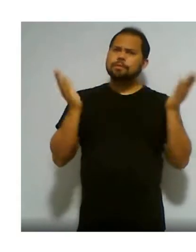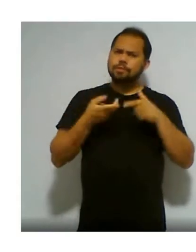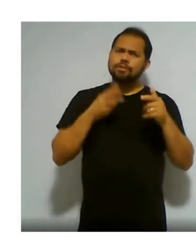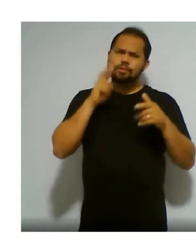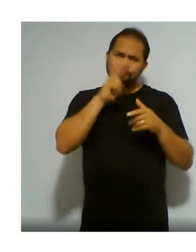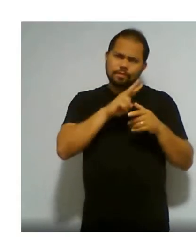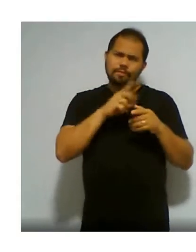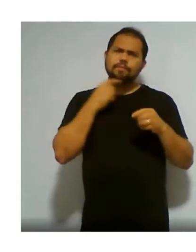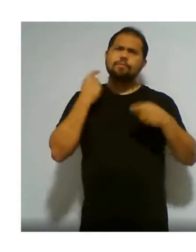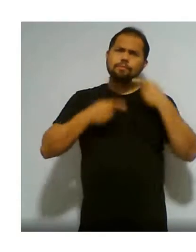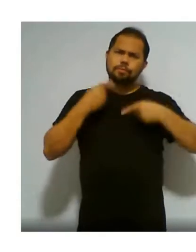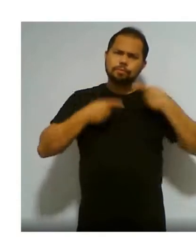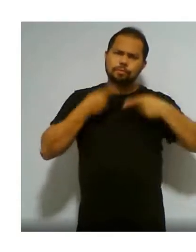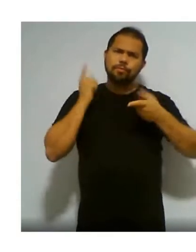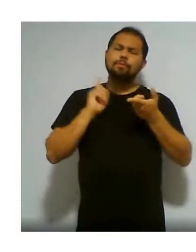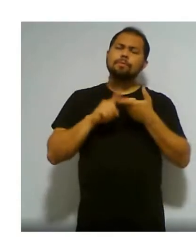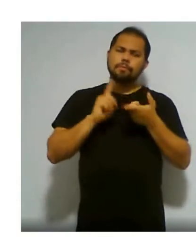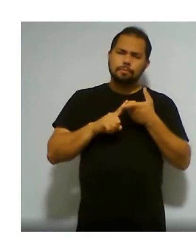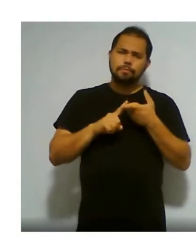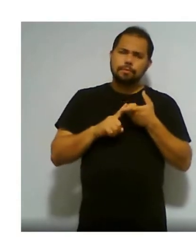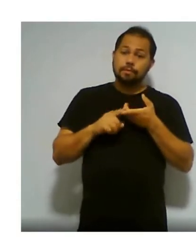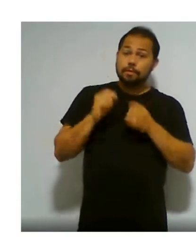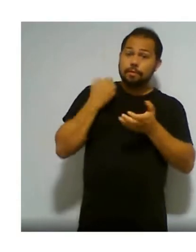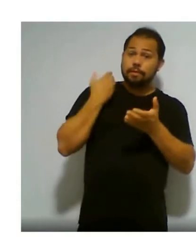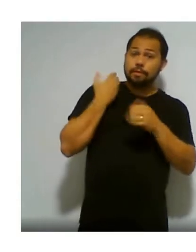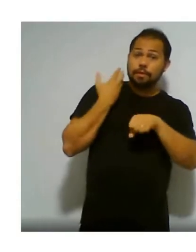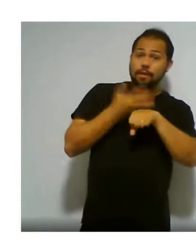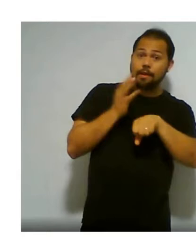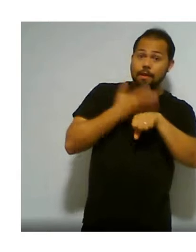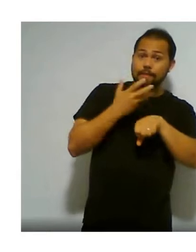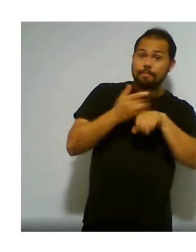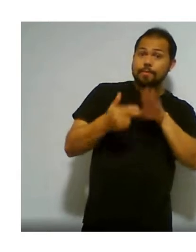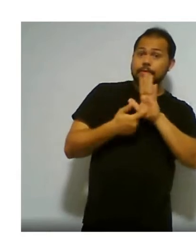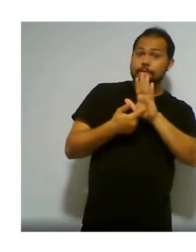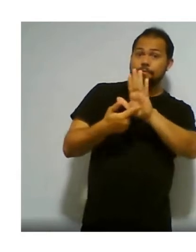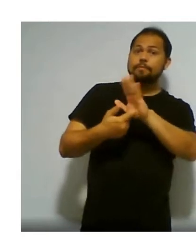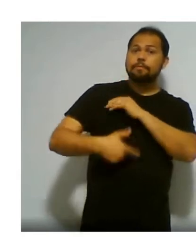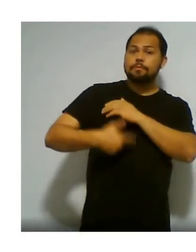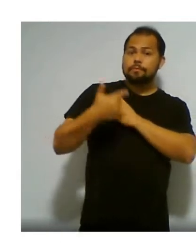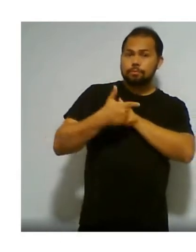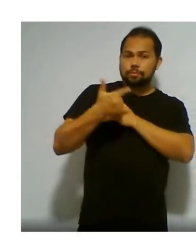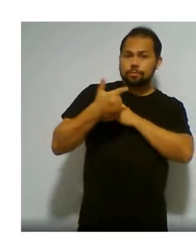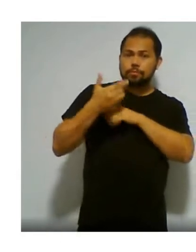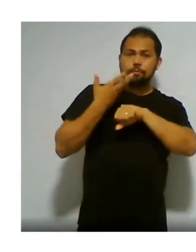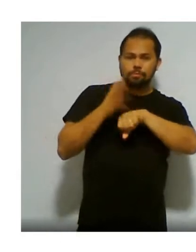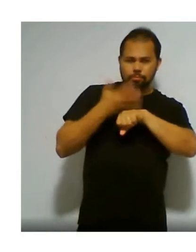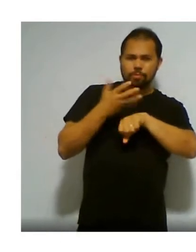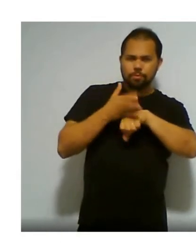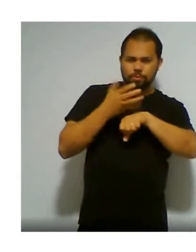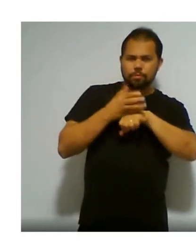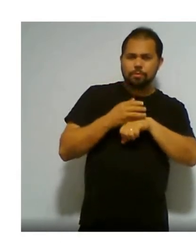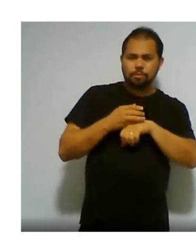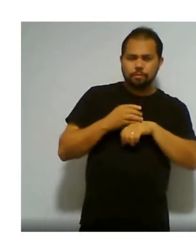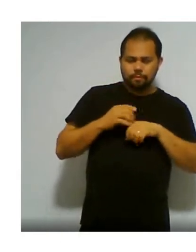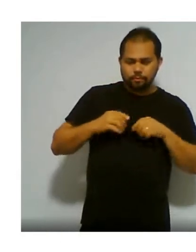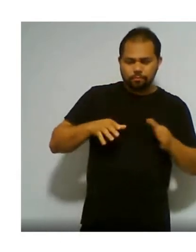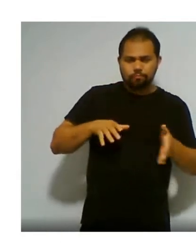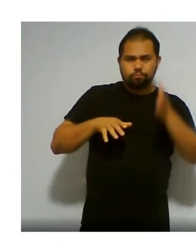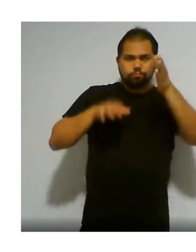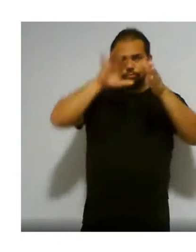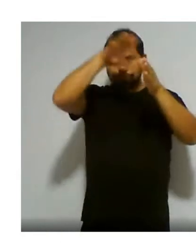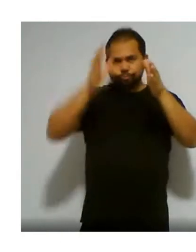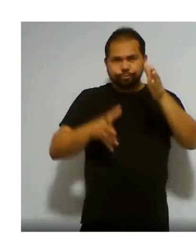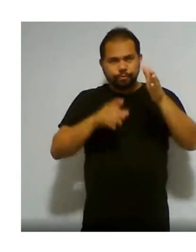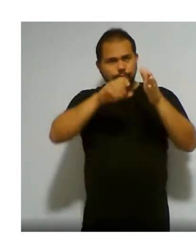E aí tá a prática que a gente fez, a segunda prática, né, que foi consequência direta da anterior, que foi a desmontagem completa. Então a gente retirou todos